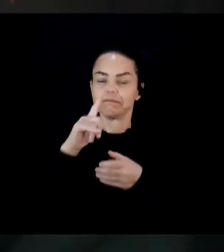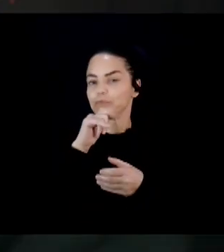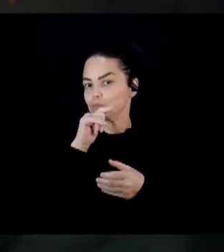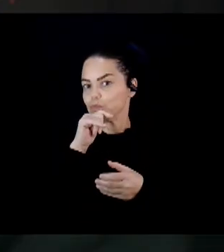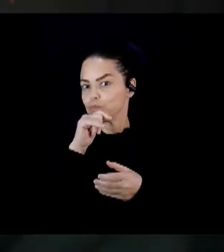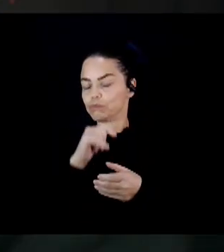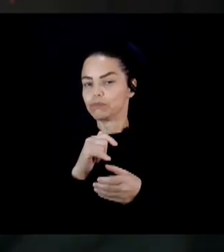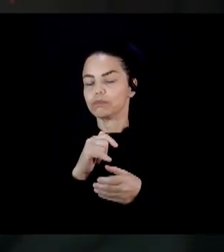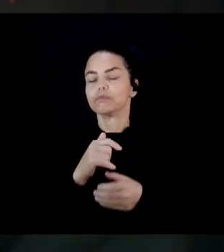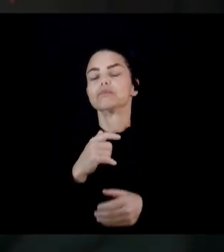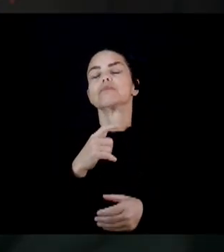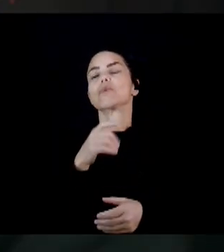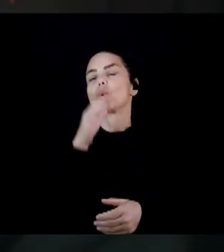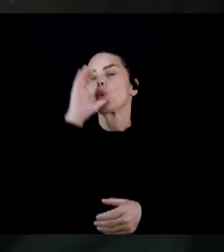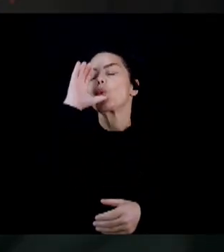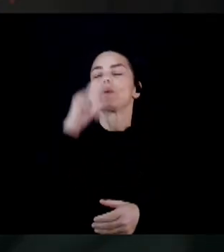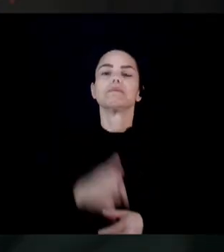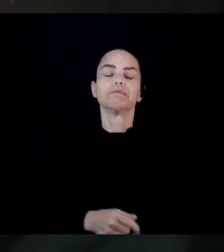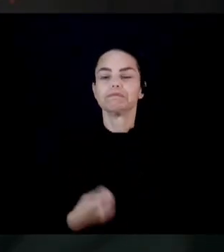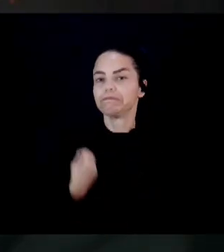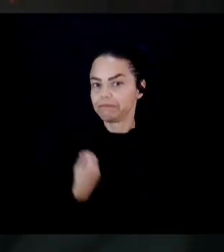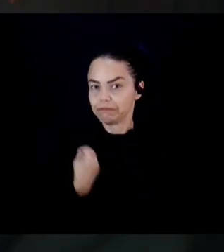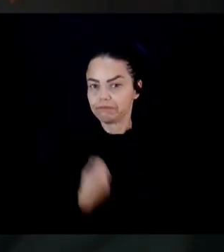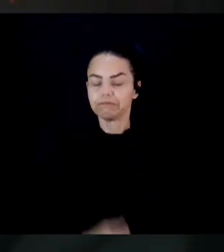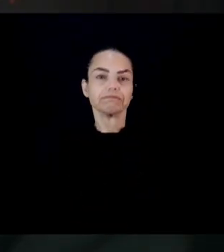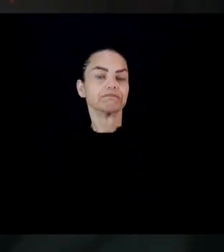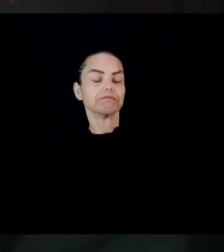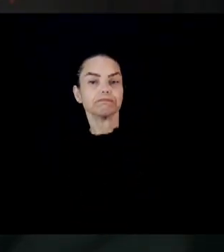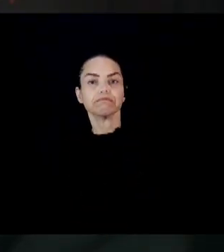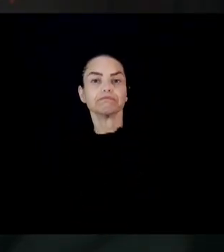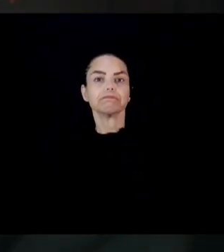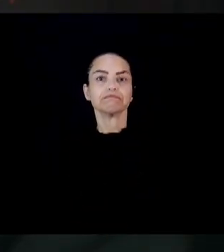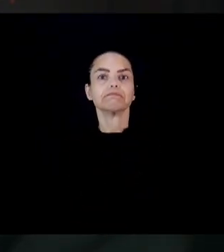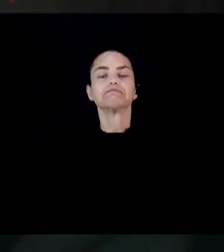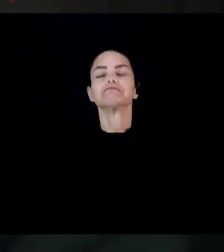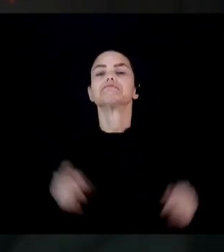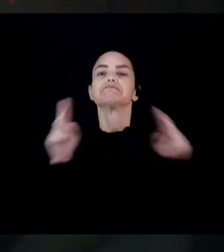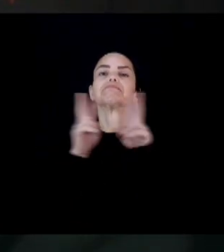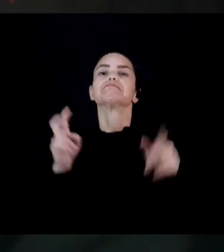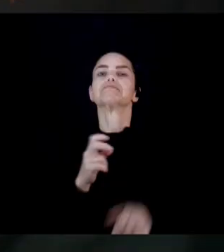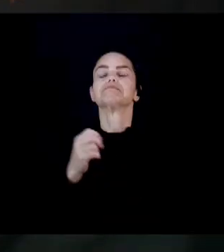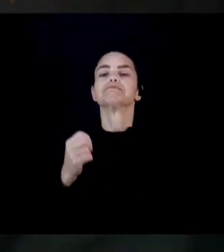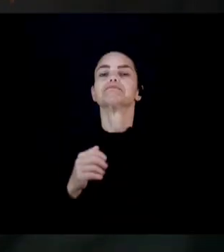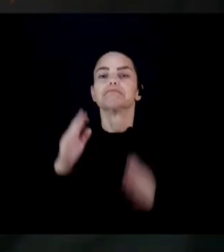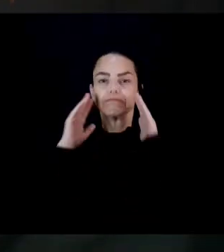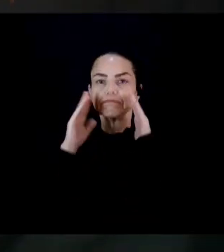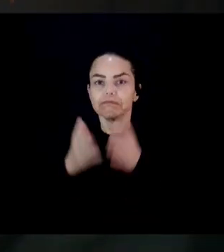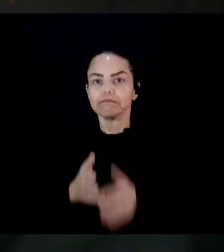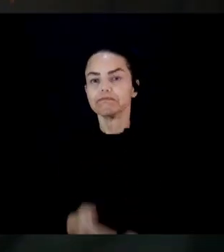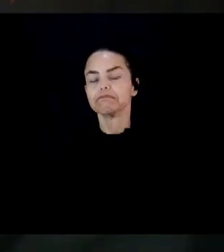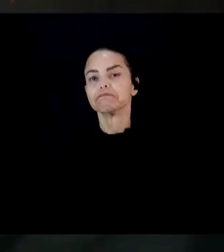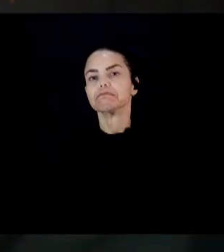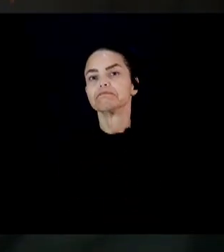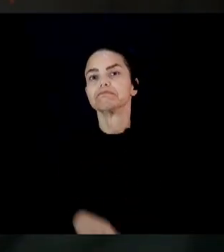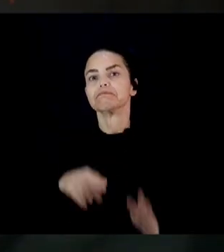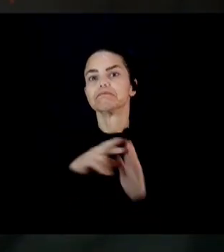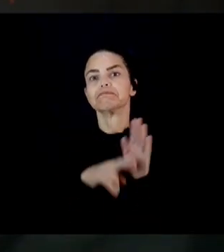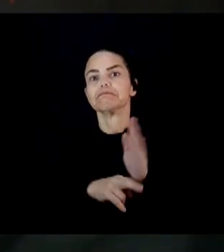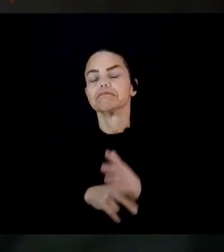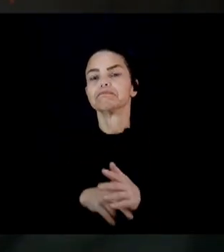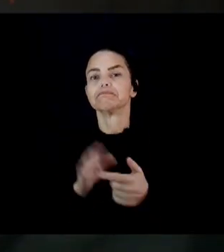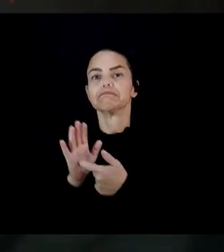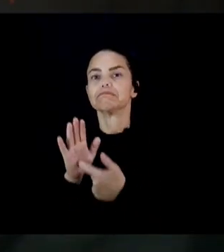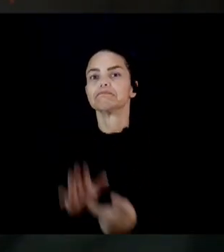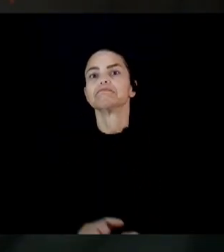hidratar e bora viver. Gente, vamos lá. Vamos ao tema central do programa de hoje, vamos à apresentação das nossas convidadas,